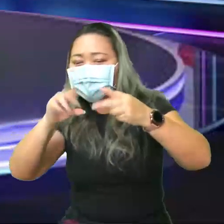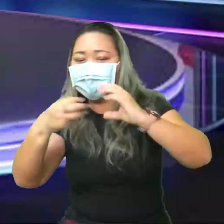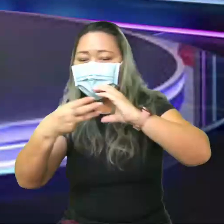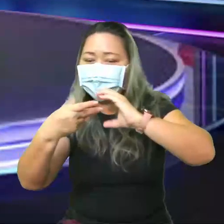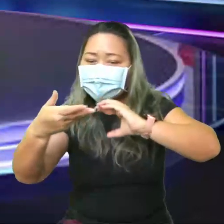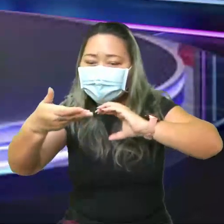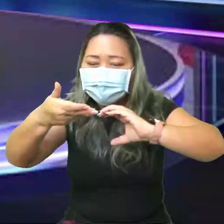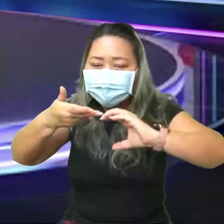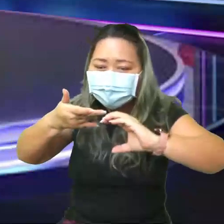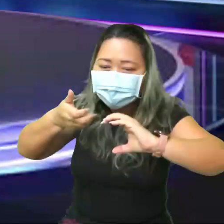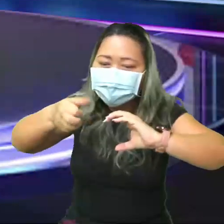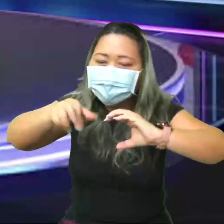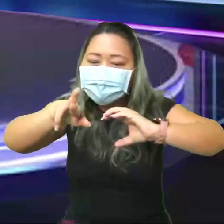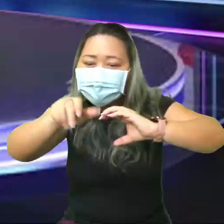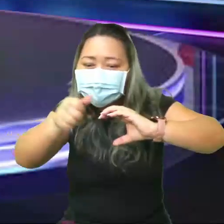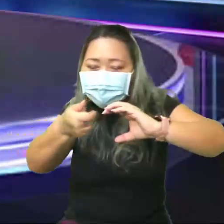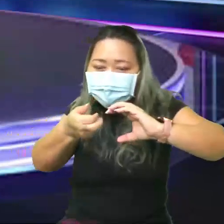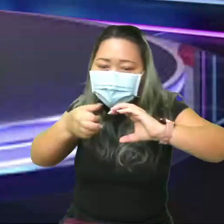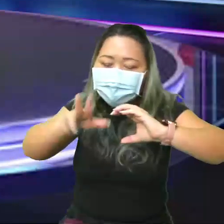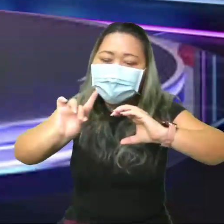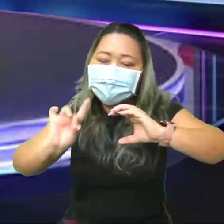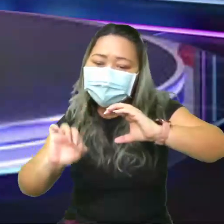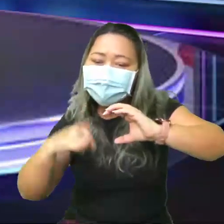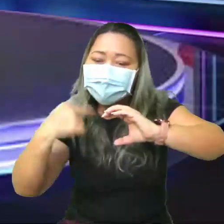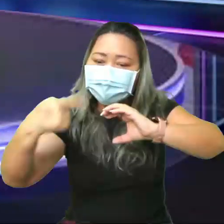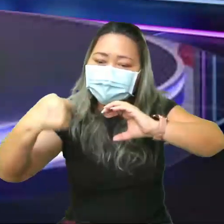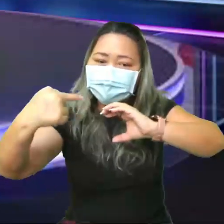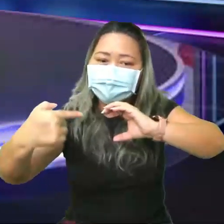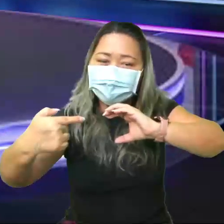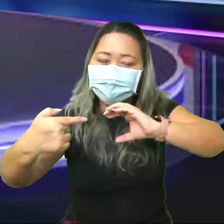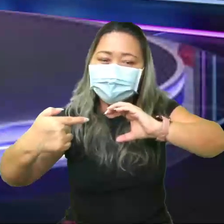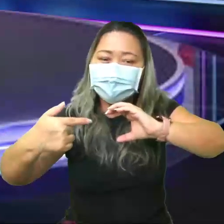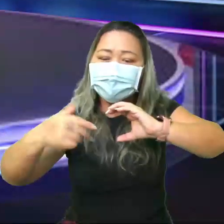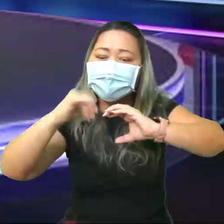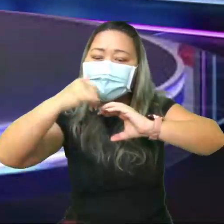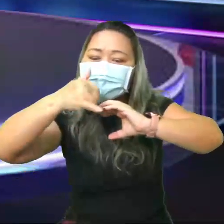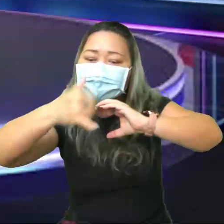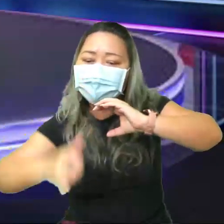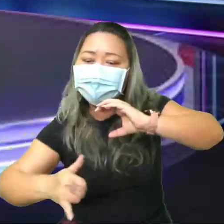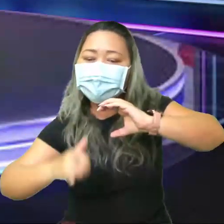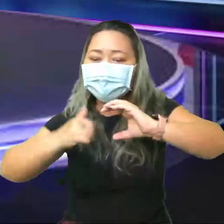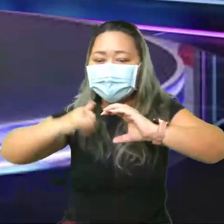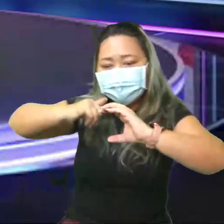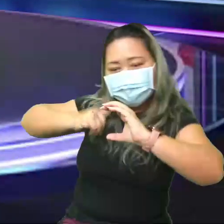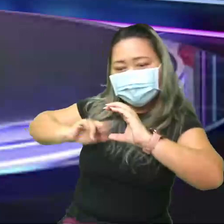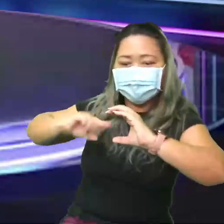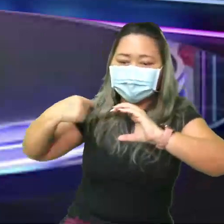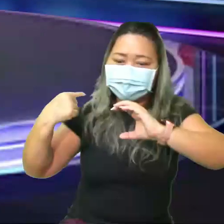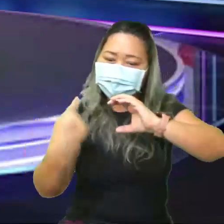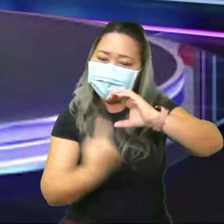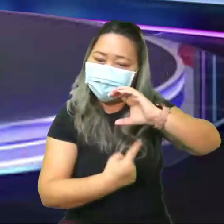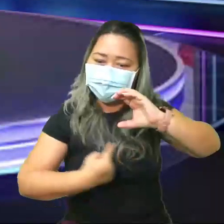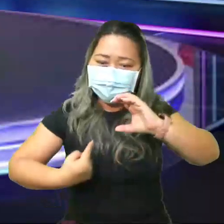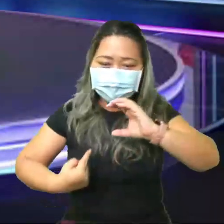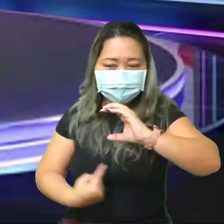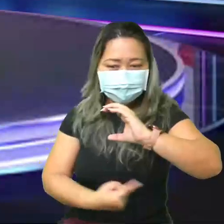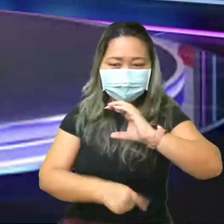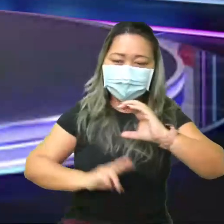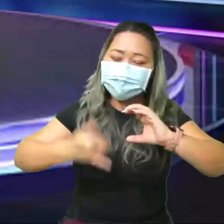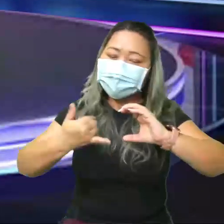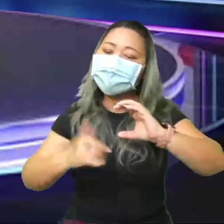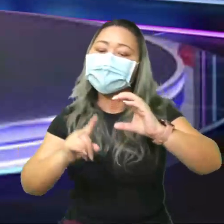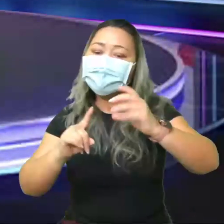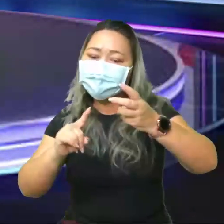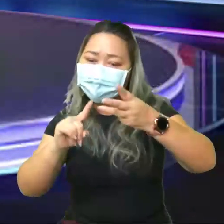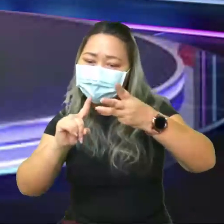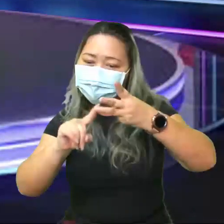todos os seres vivos são constituídos por células. Então, é a unidade básica, viva, de todos os seres vivos. Tá